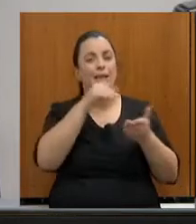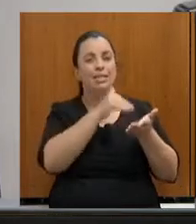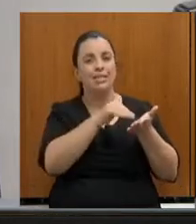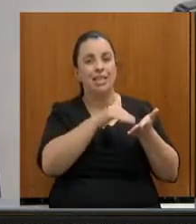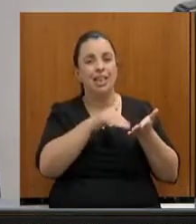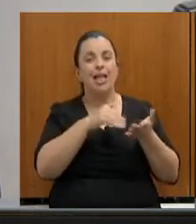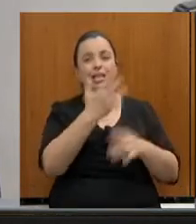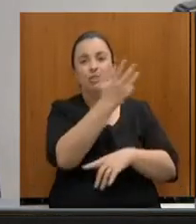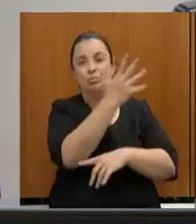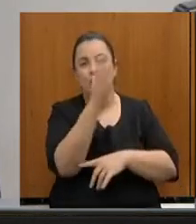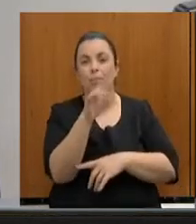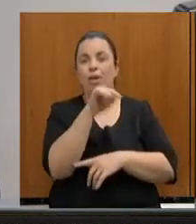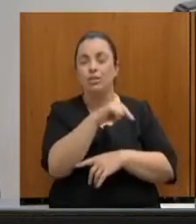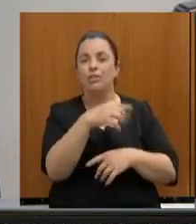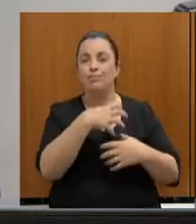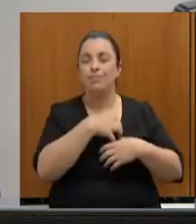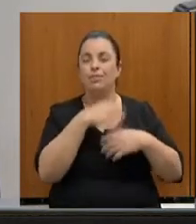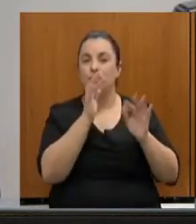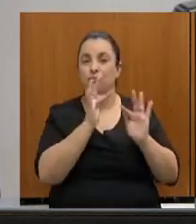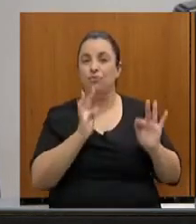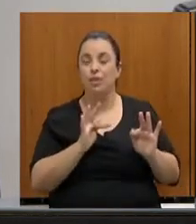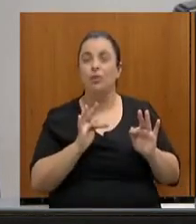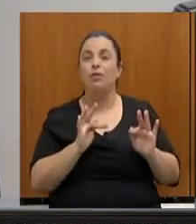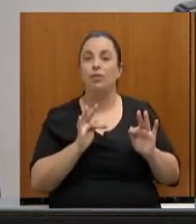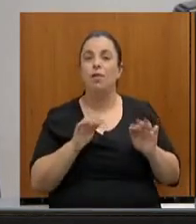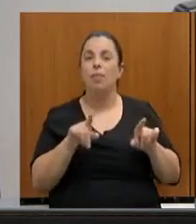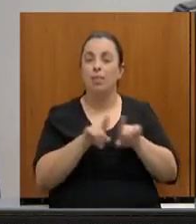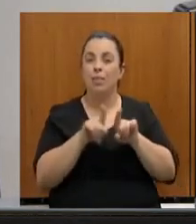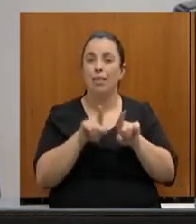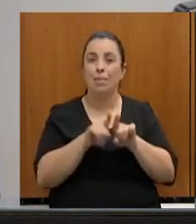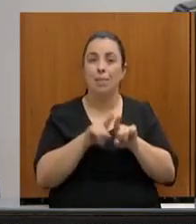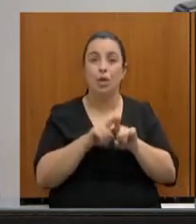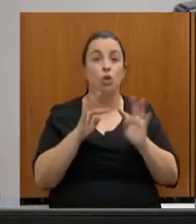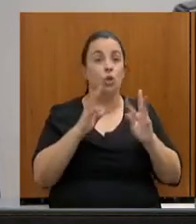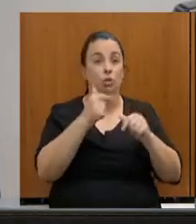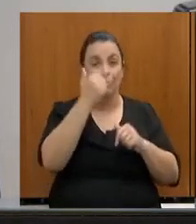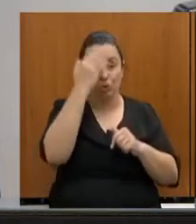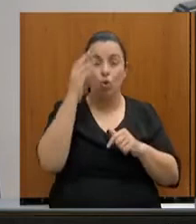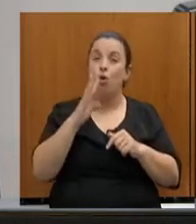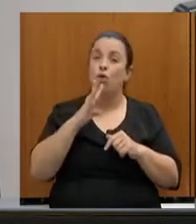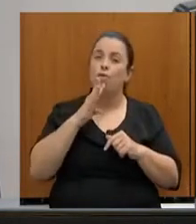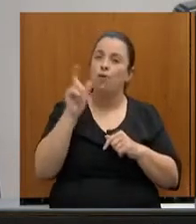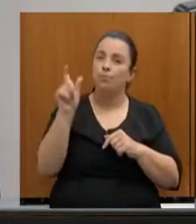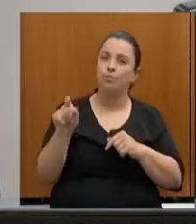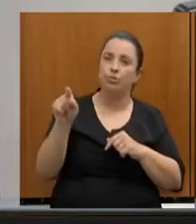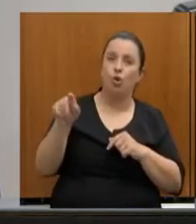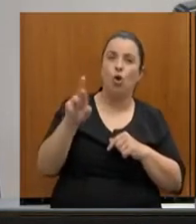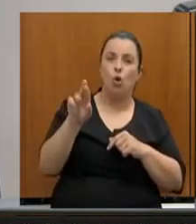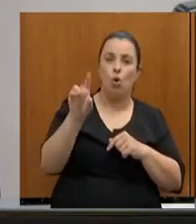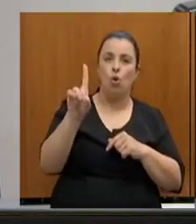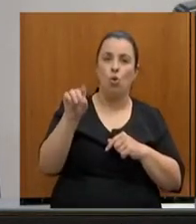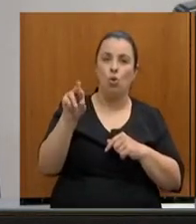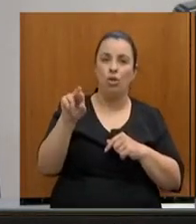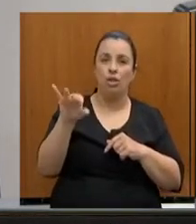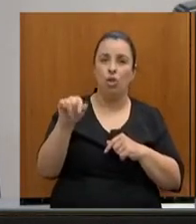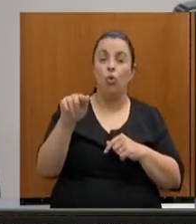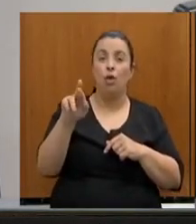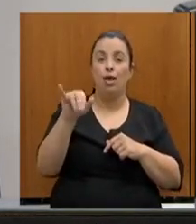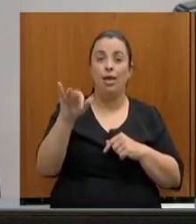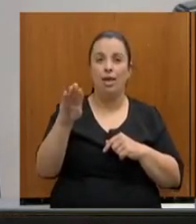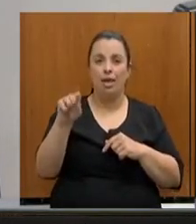todos que tiveram a oportunidade de conhecer essa pessoa maravilhosa que é o Rodrigo Ribas é